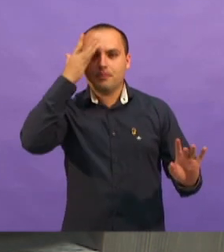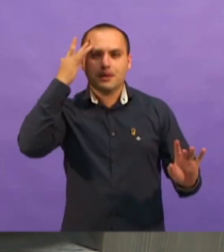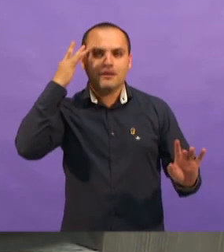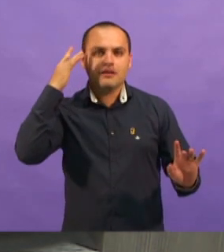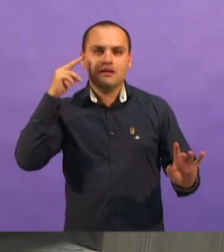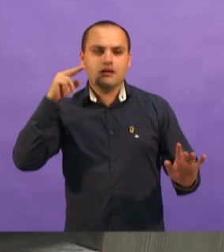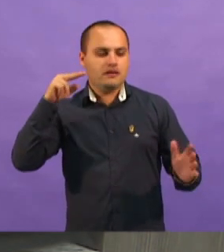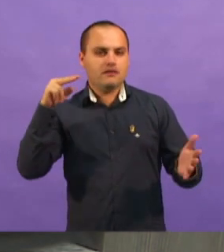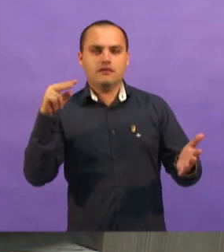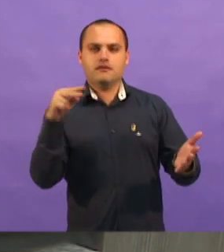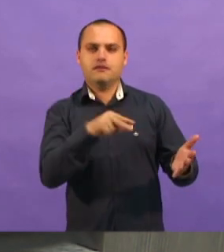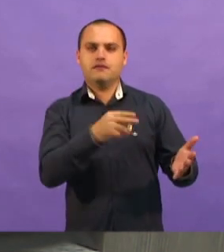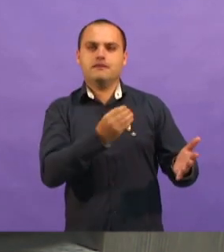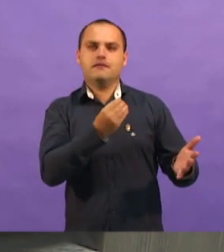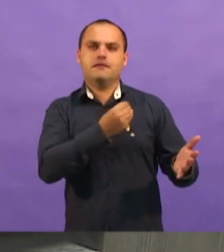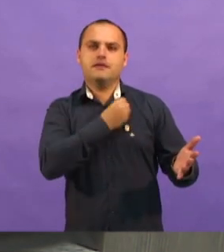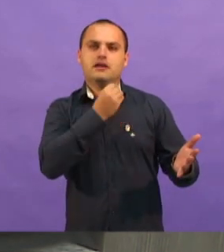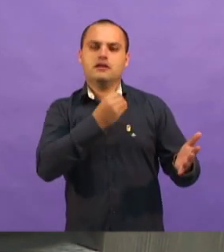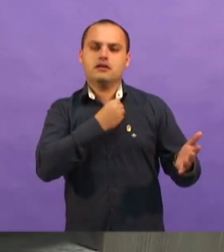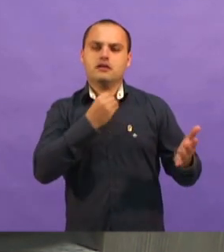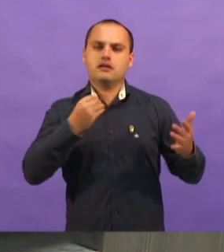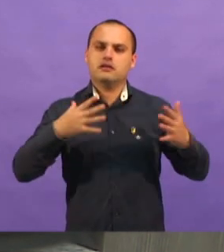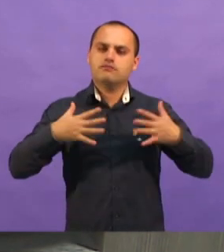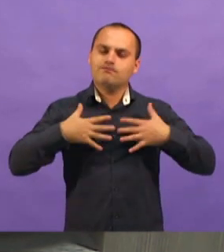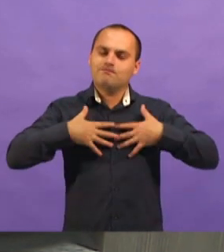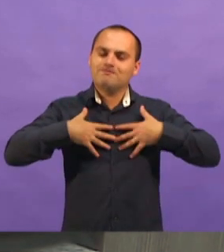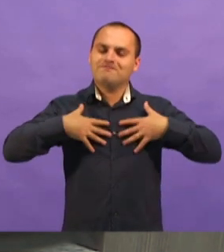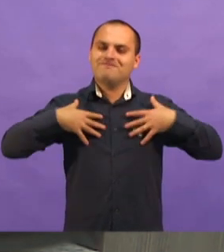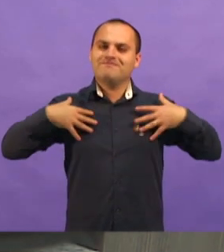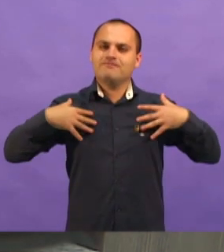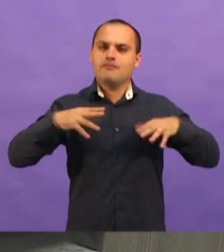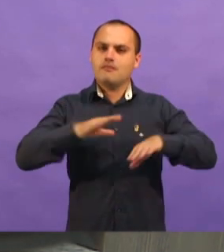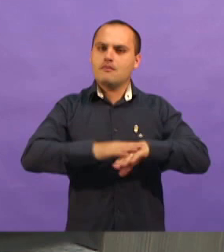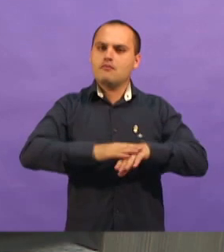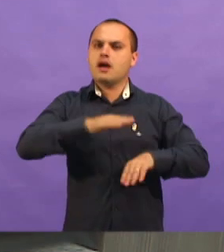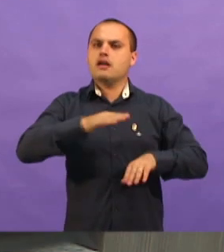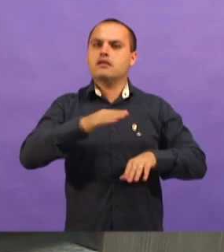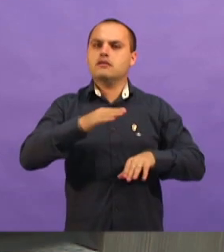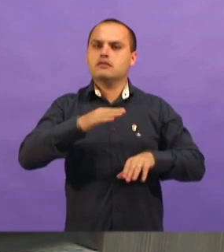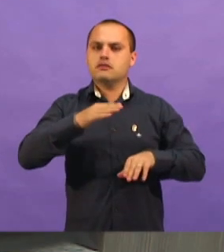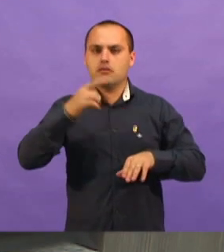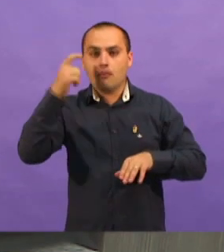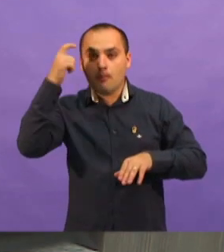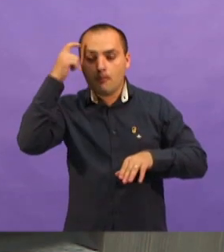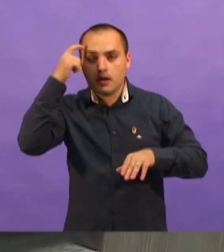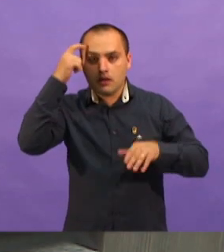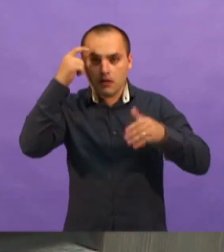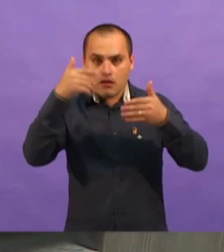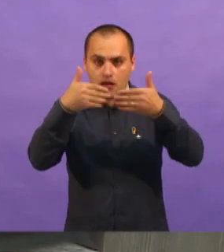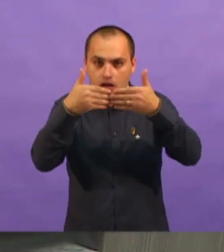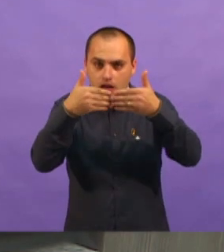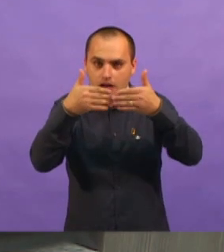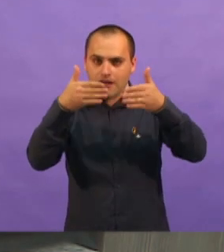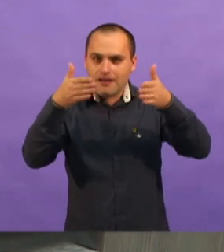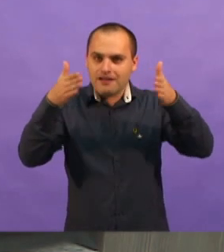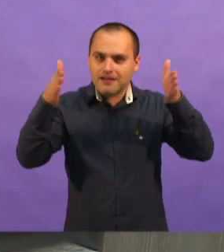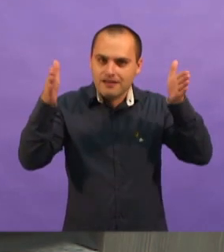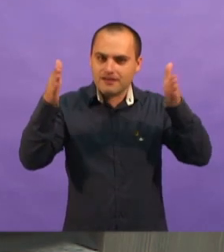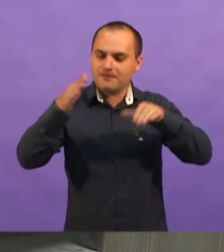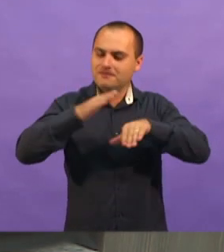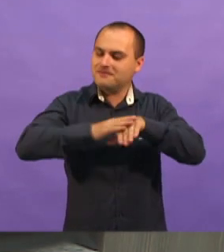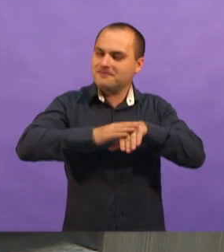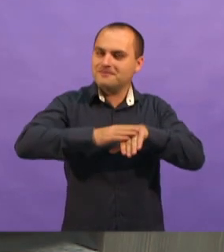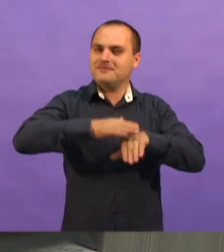acalenta o pensamento, porque o pensamento que se sossega na leitura daquilo que já